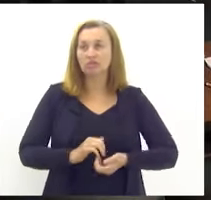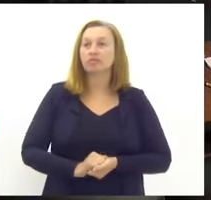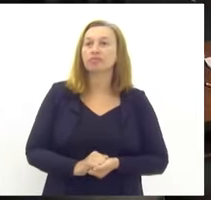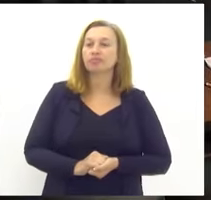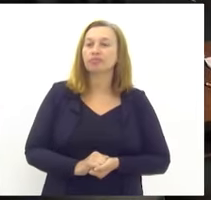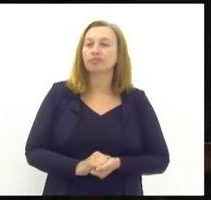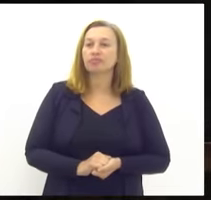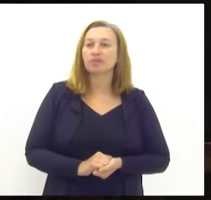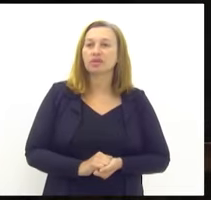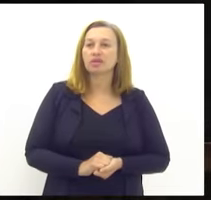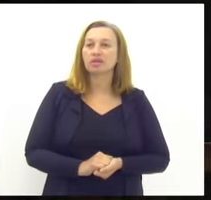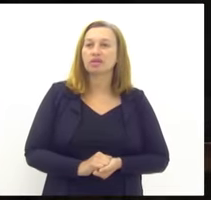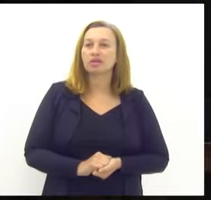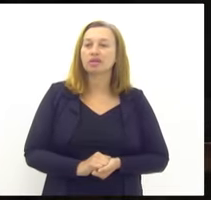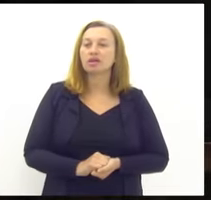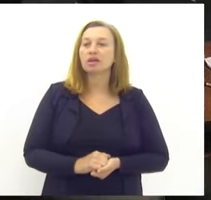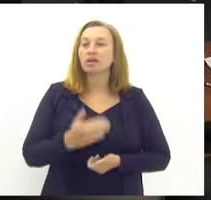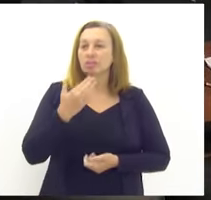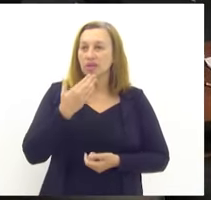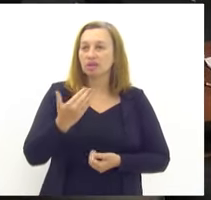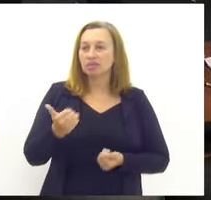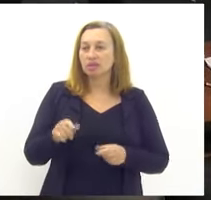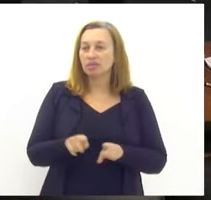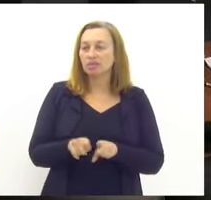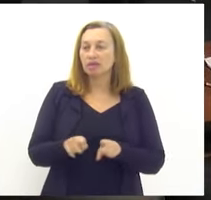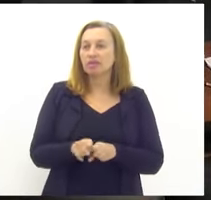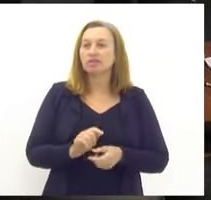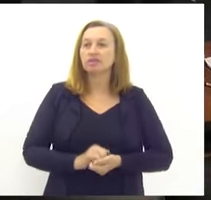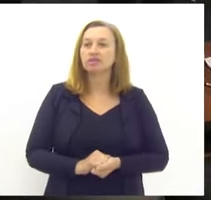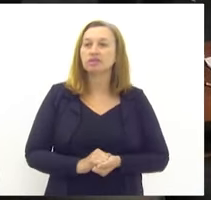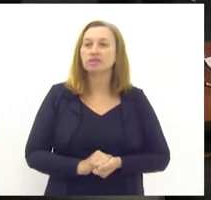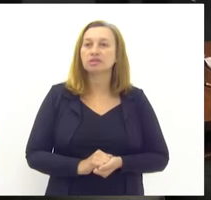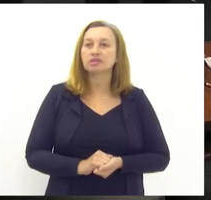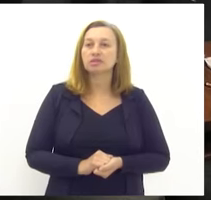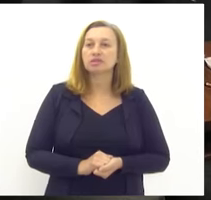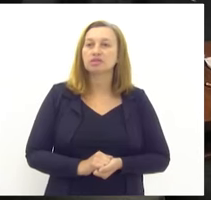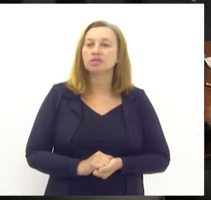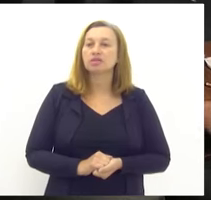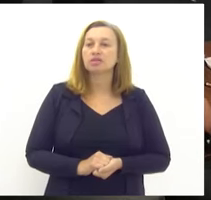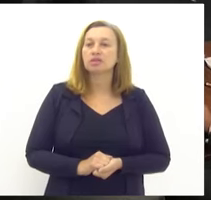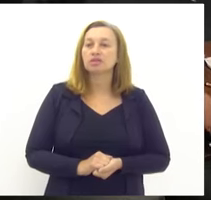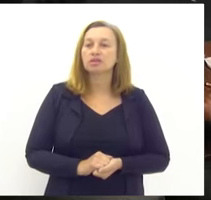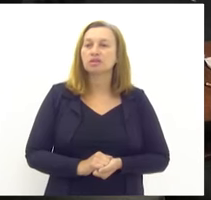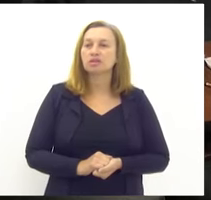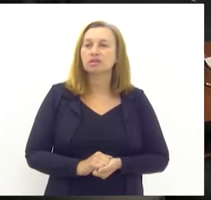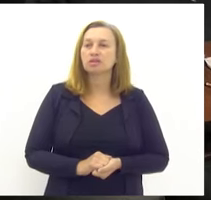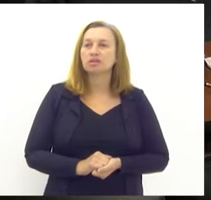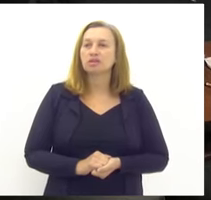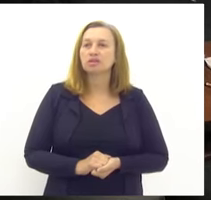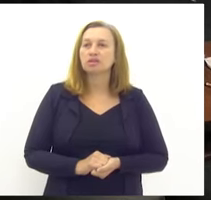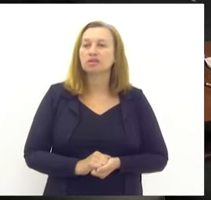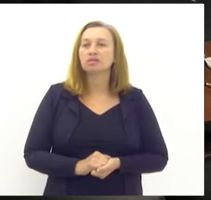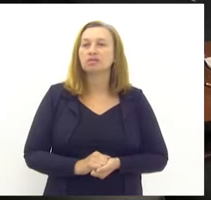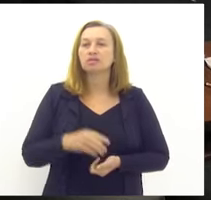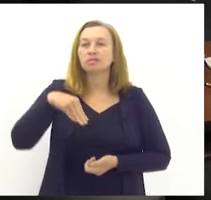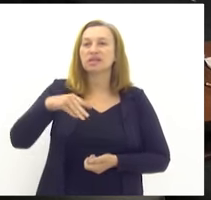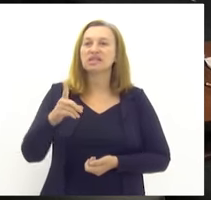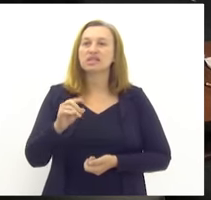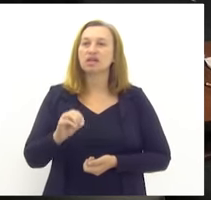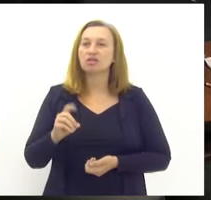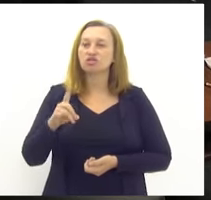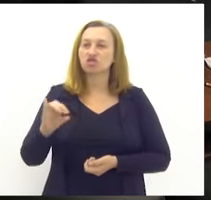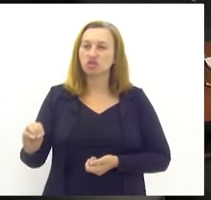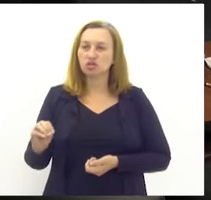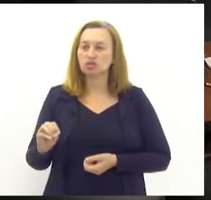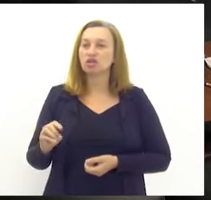Obrigado Deputado também presente a esse projeto Deputado deodalto com autoria Marcelo Dino